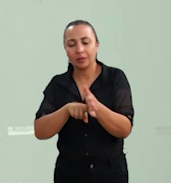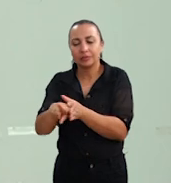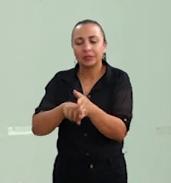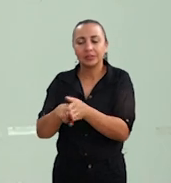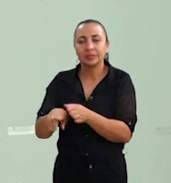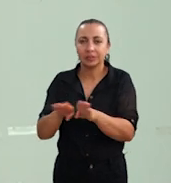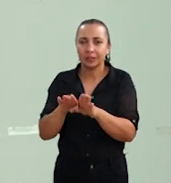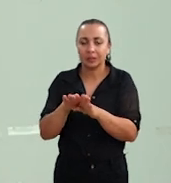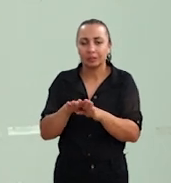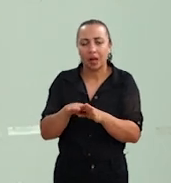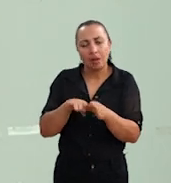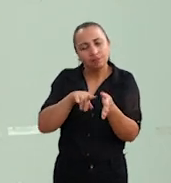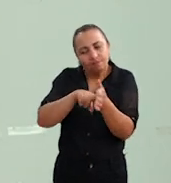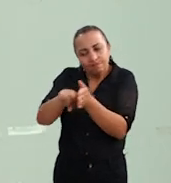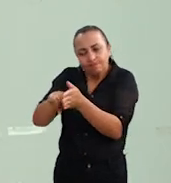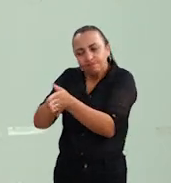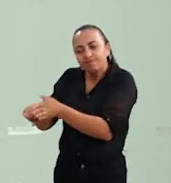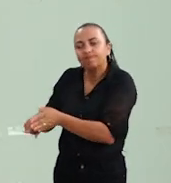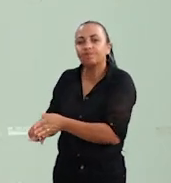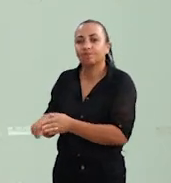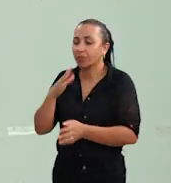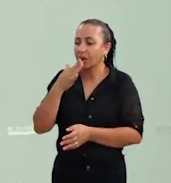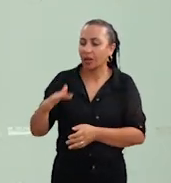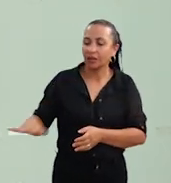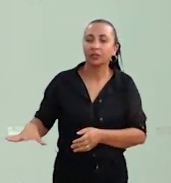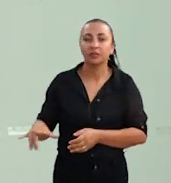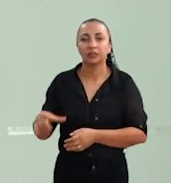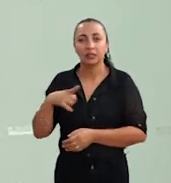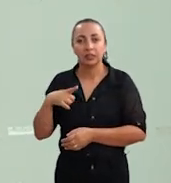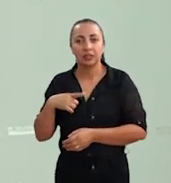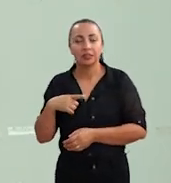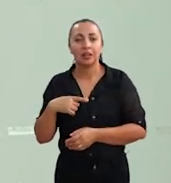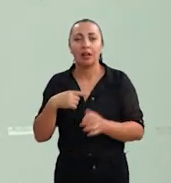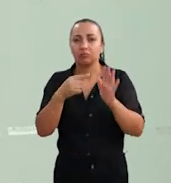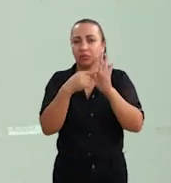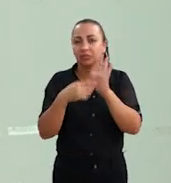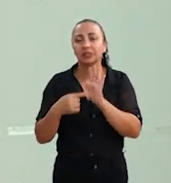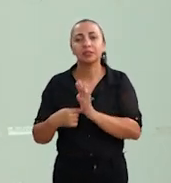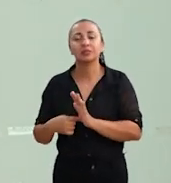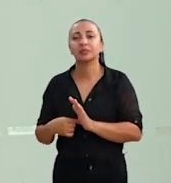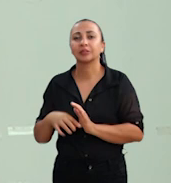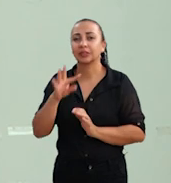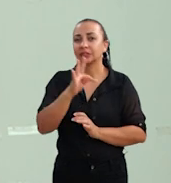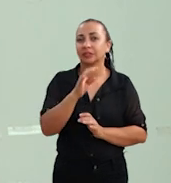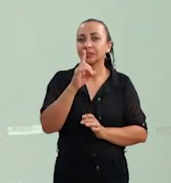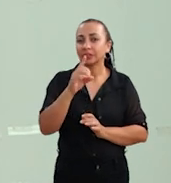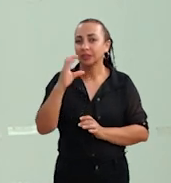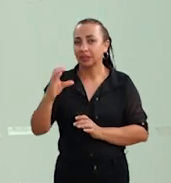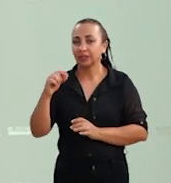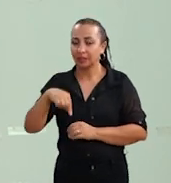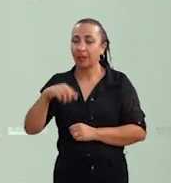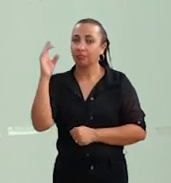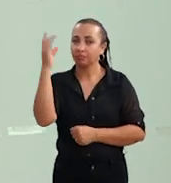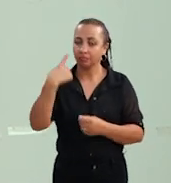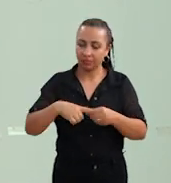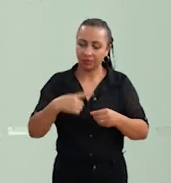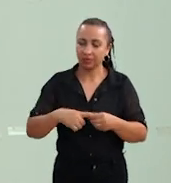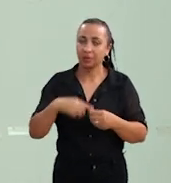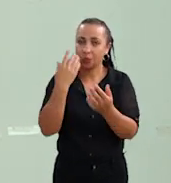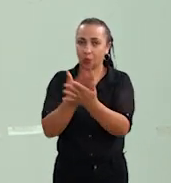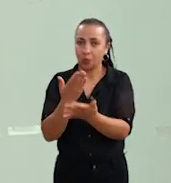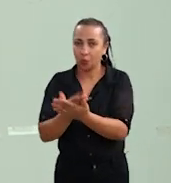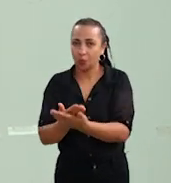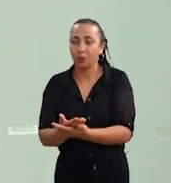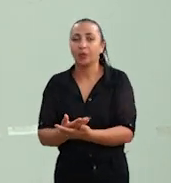de rastreamento, as crianças com possíveis indicativos de TDC aqui na cidade. Então, os estudos,